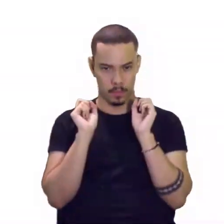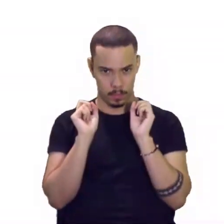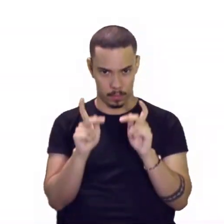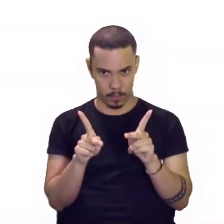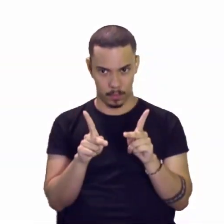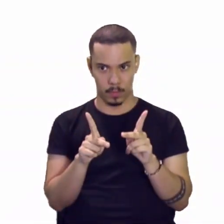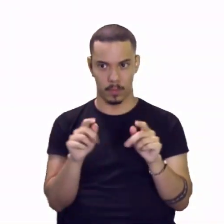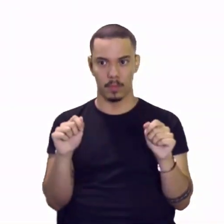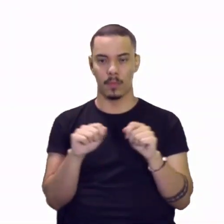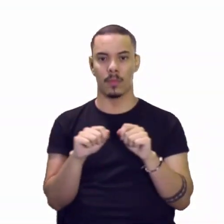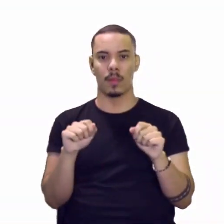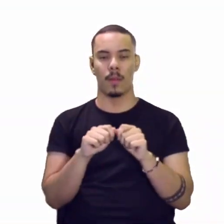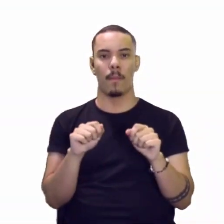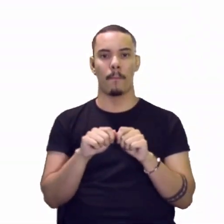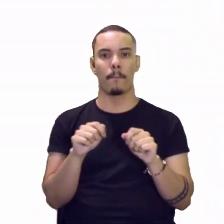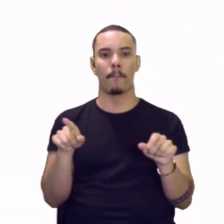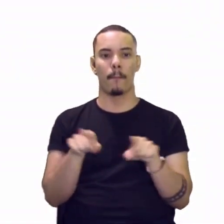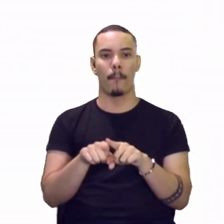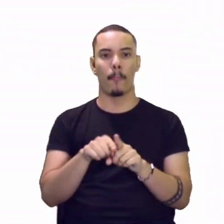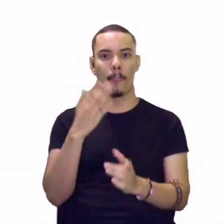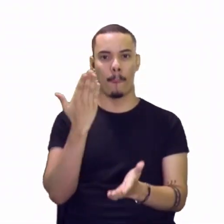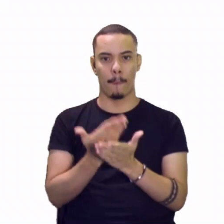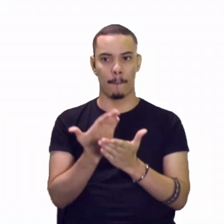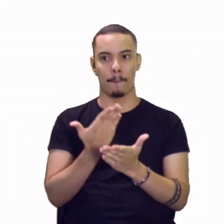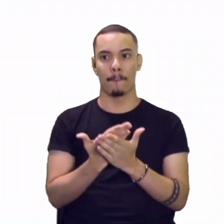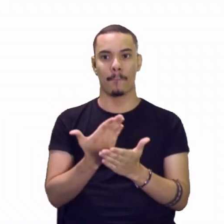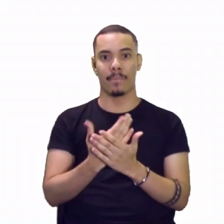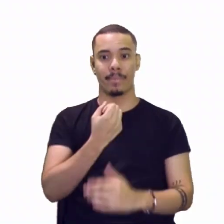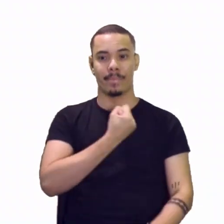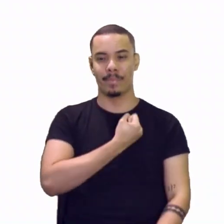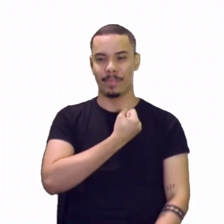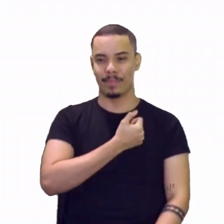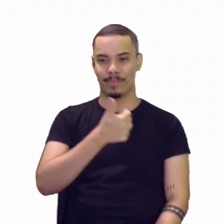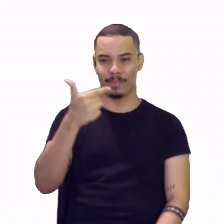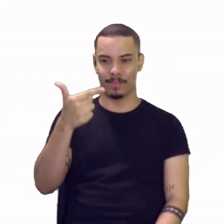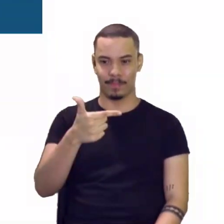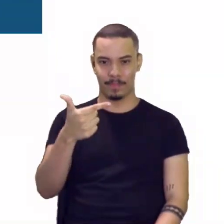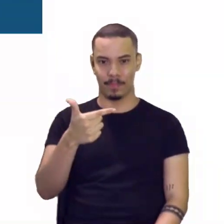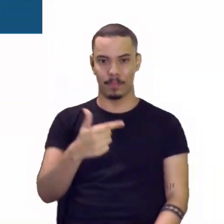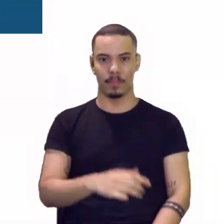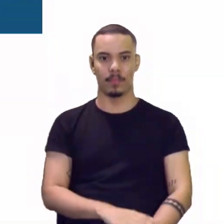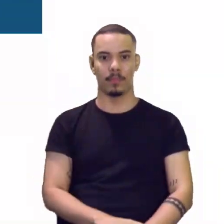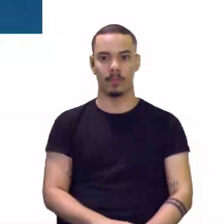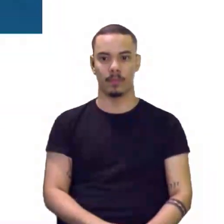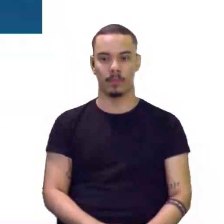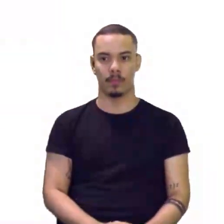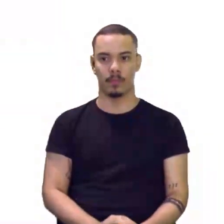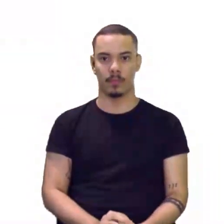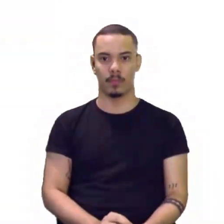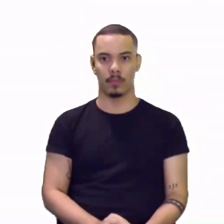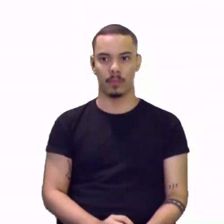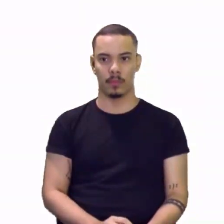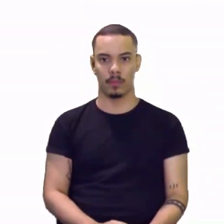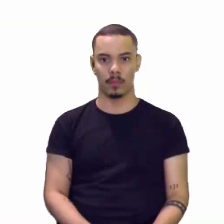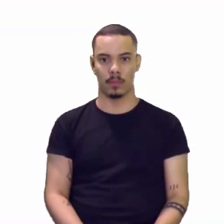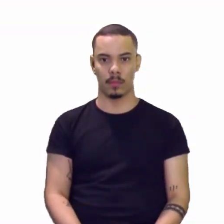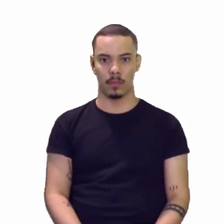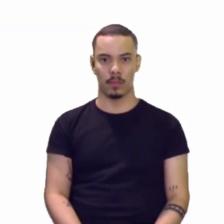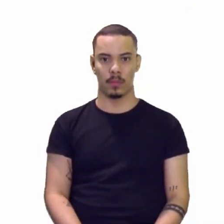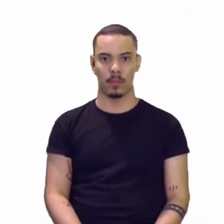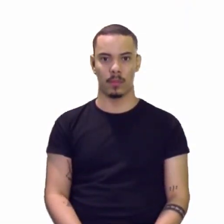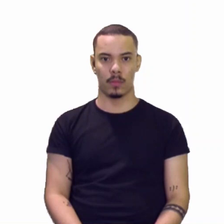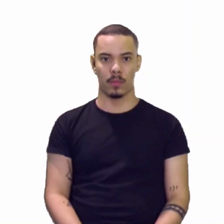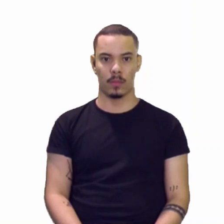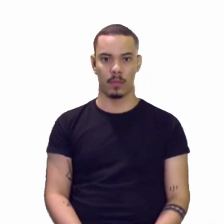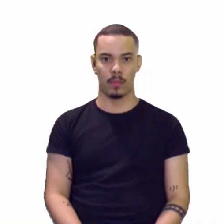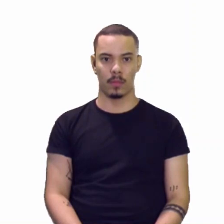Perfeito. Nessa aula também, que é a nossa aula 2. Eu acho que deixa eu voltar aqui rapidão para confirmar se tem... Vamos